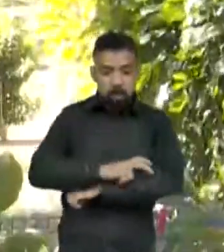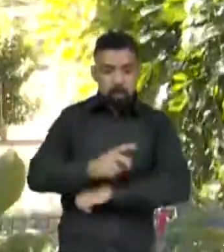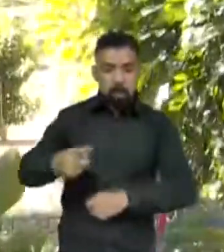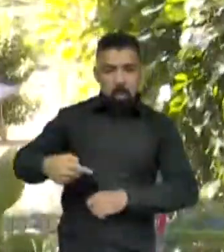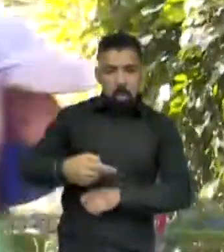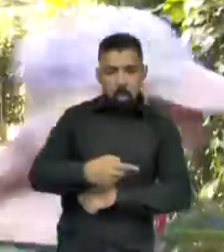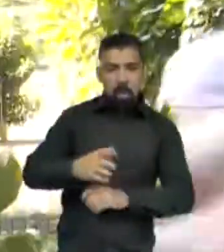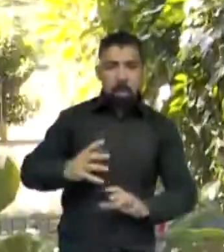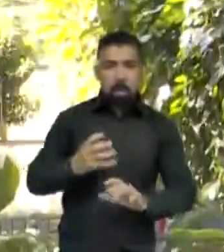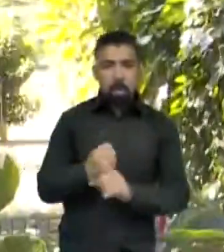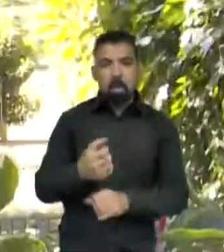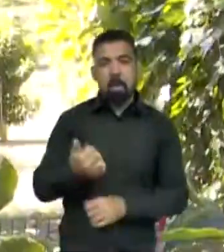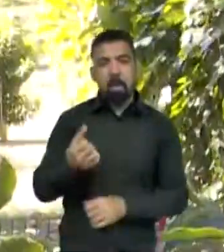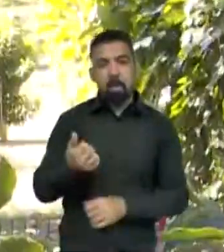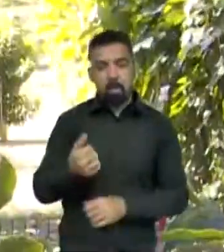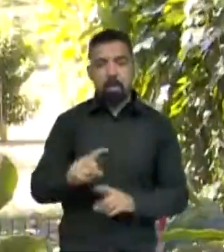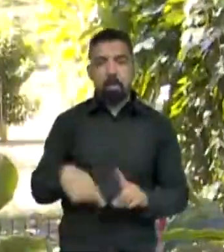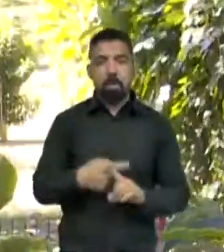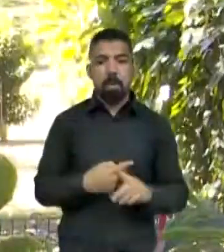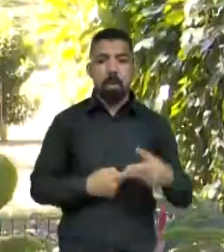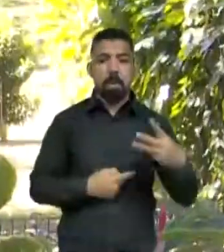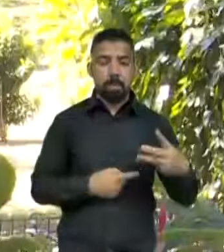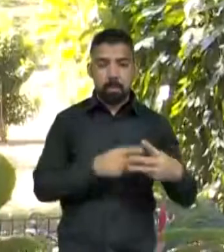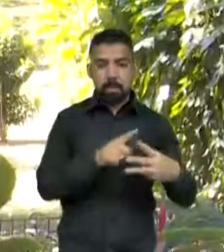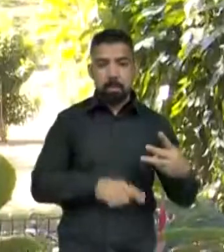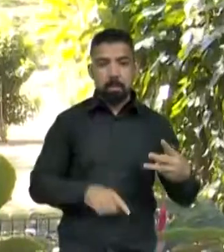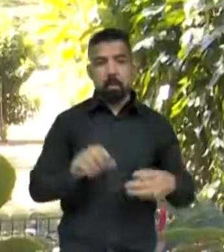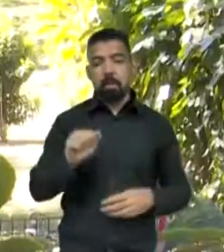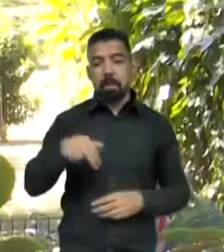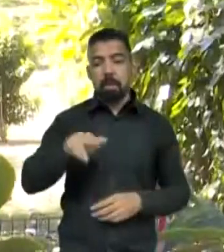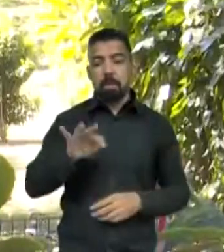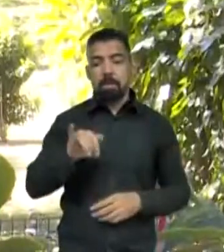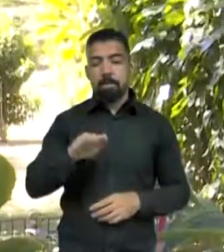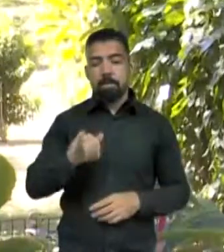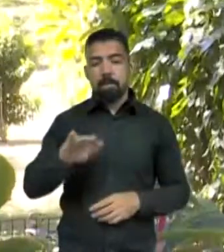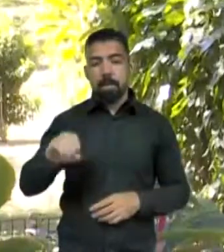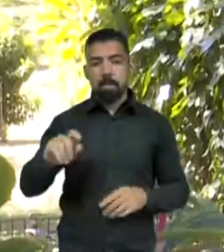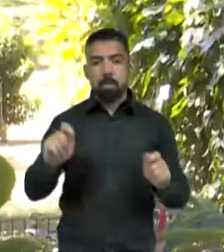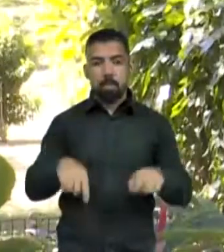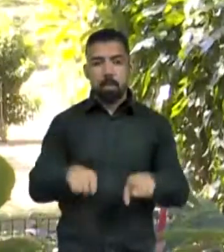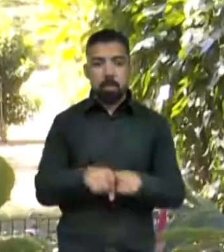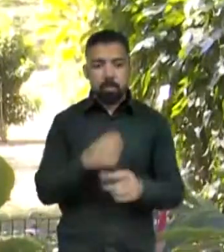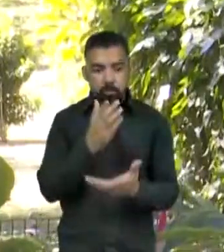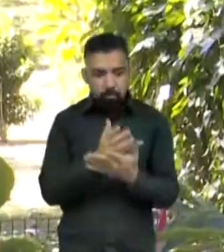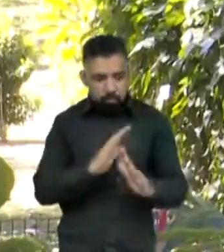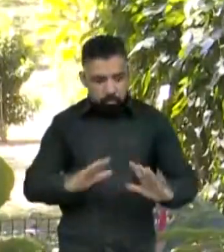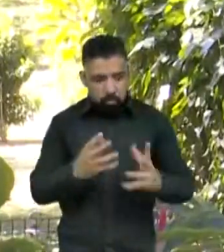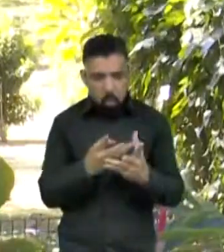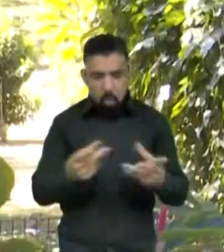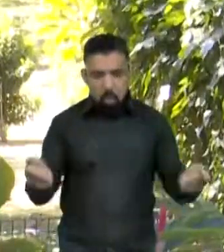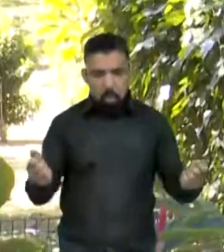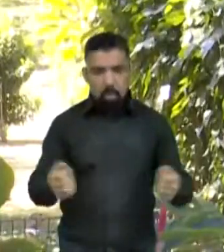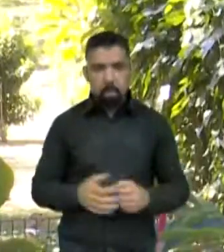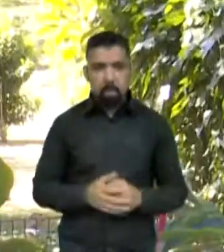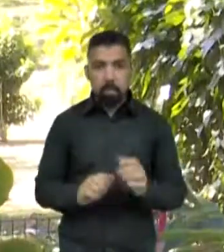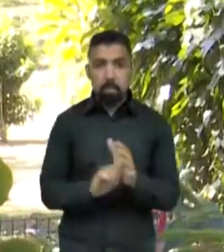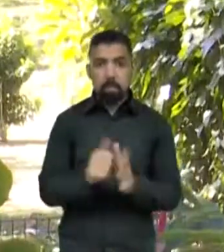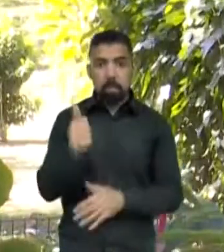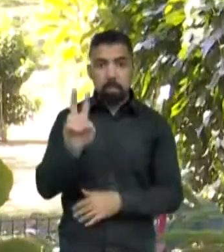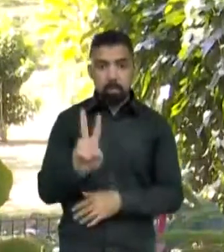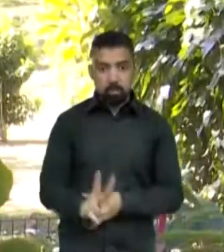situação e 3 espécies de anfíbio também criticamente ameaçadas. Ou seja, nós estamos falando de, pela primeira vez,